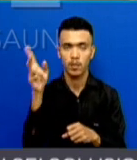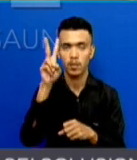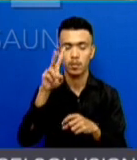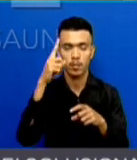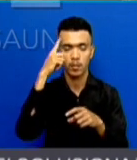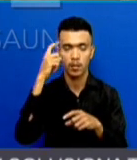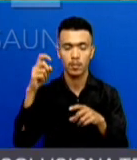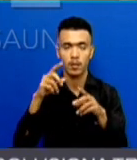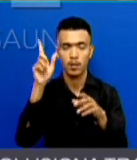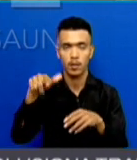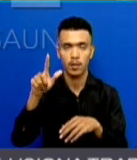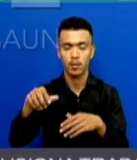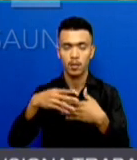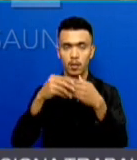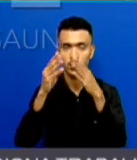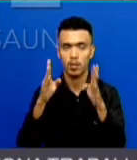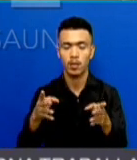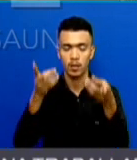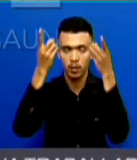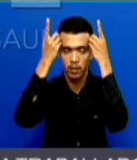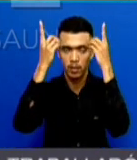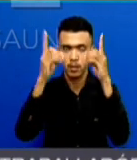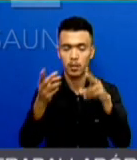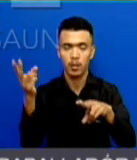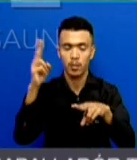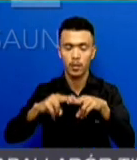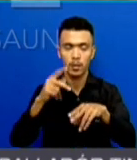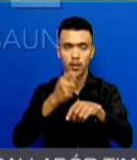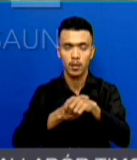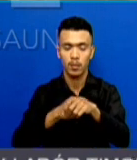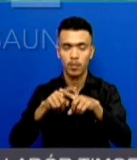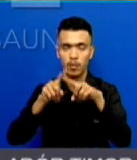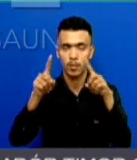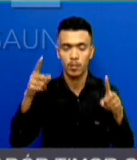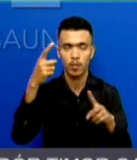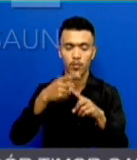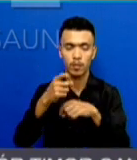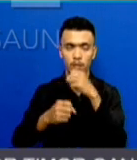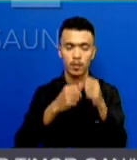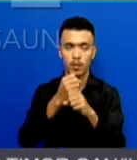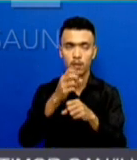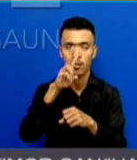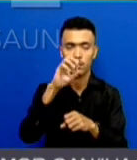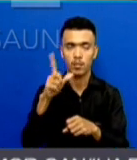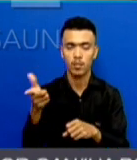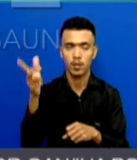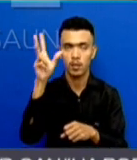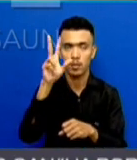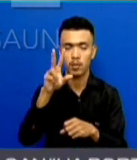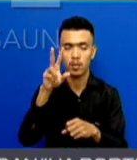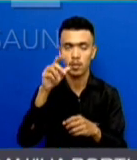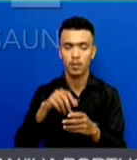atrasa, honune autoridade raiua, decide extende tan tempo, maybe tama ona tinan rihun ruaronulu resintolu,